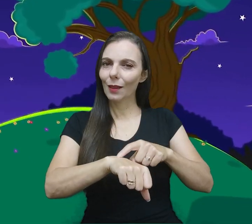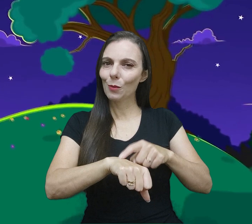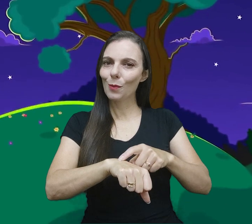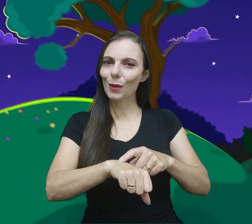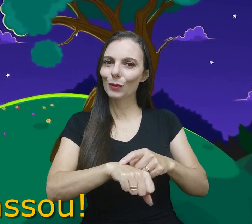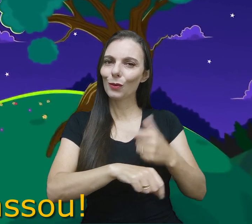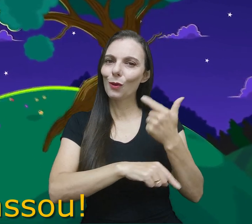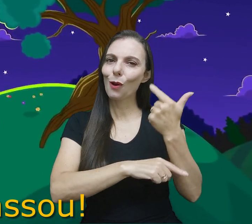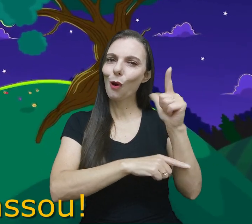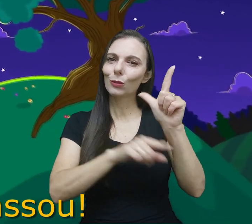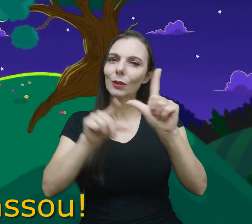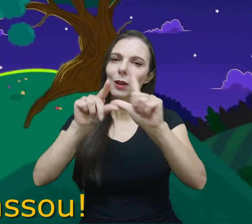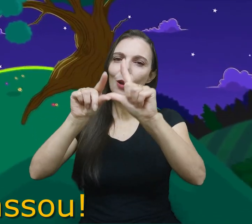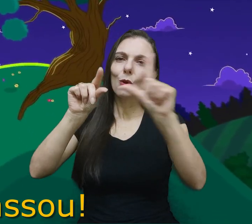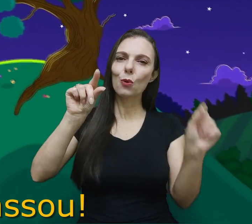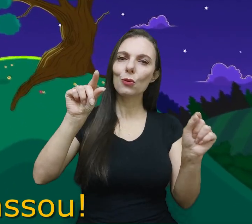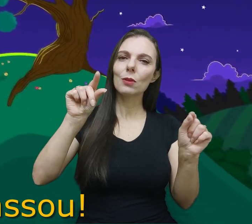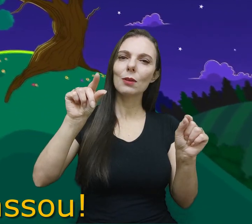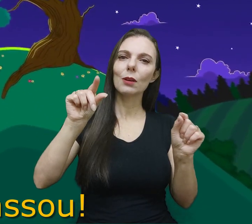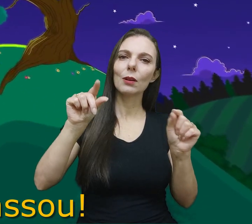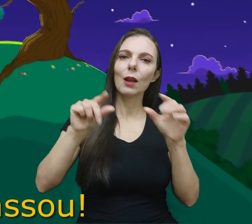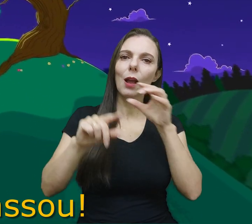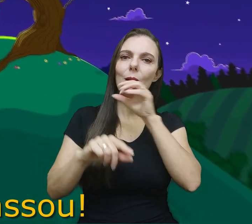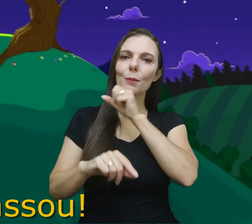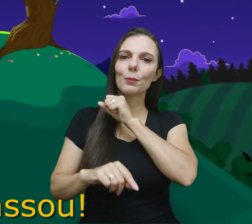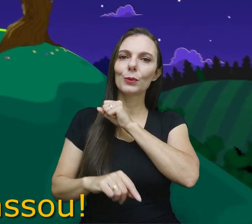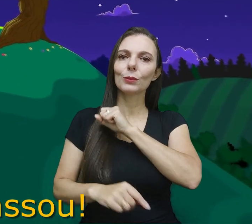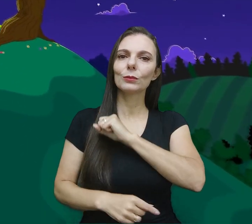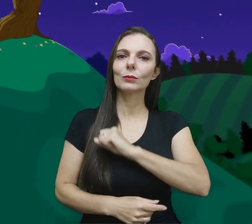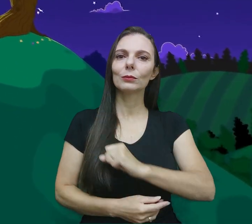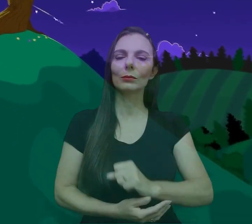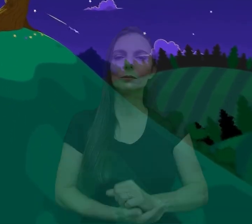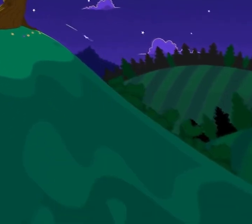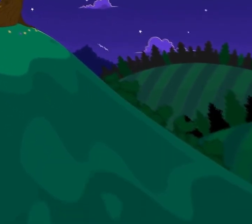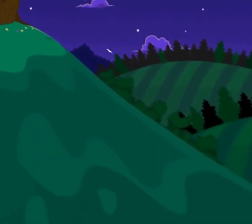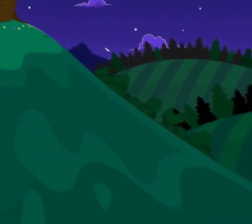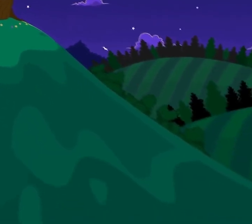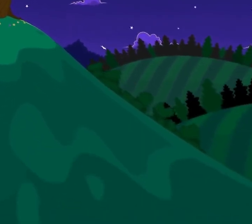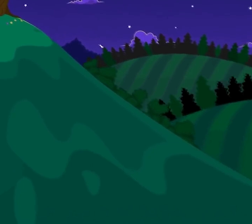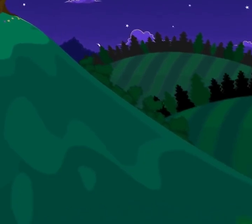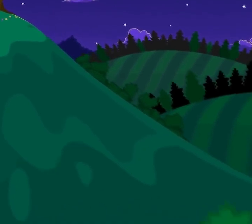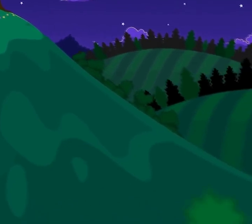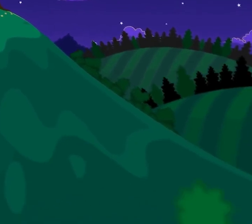Naquele momento, outra estrela cadente passou.